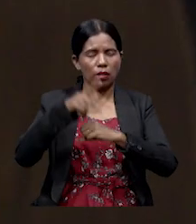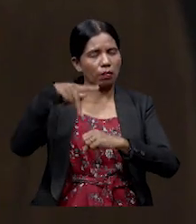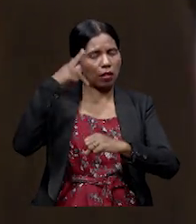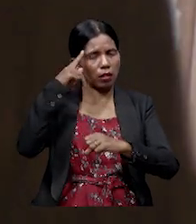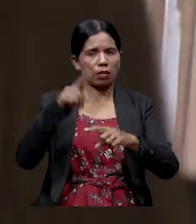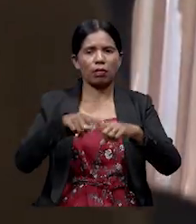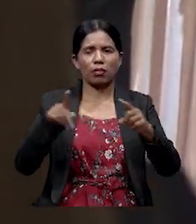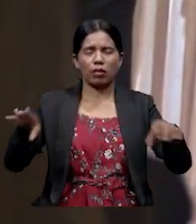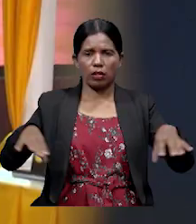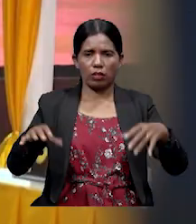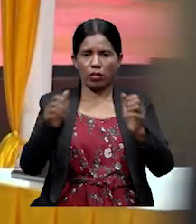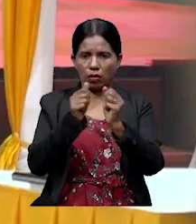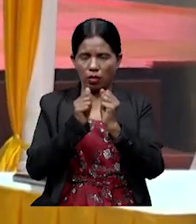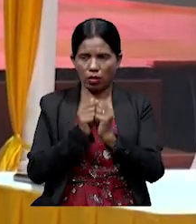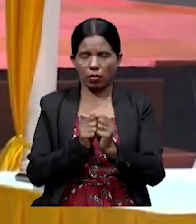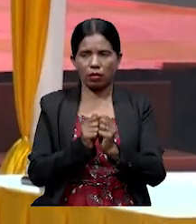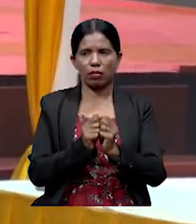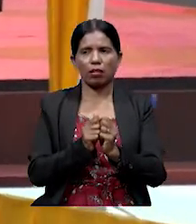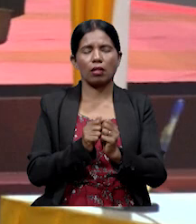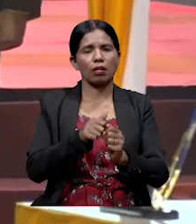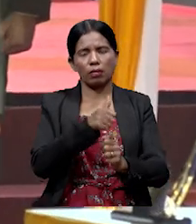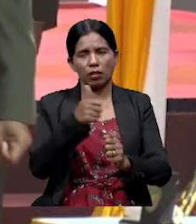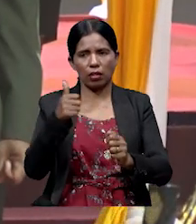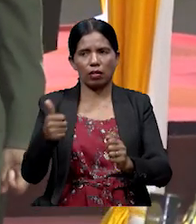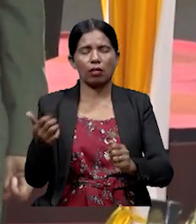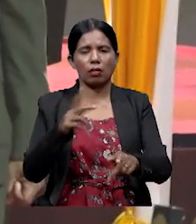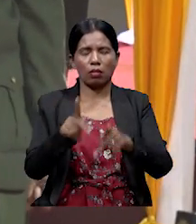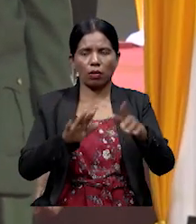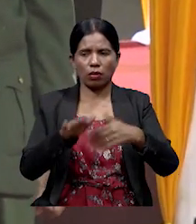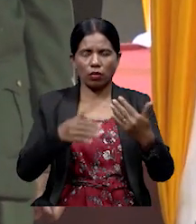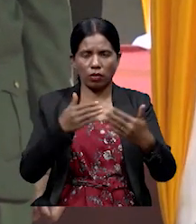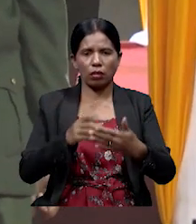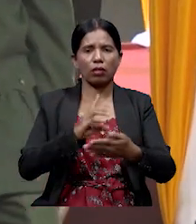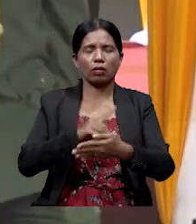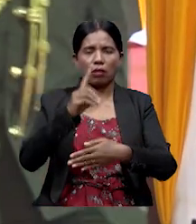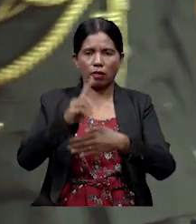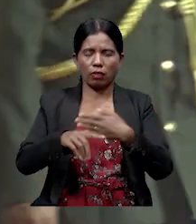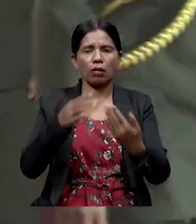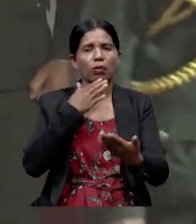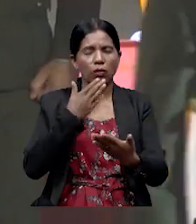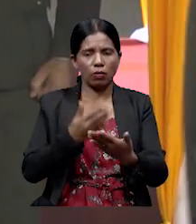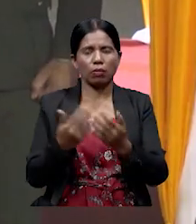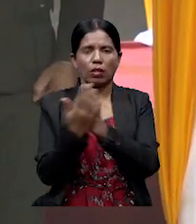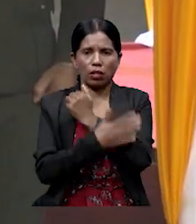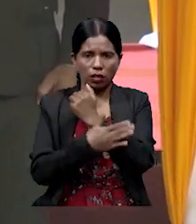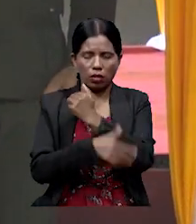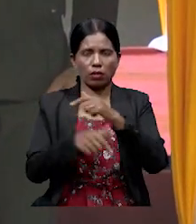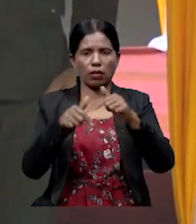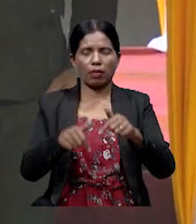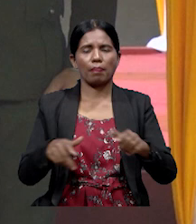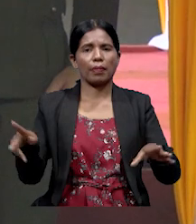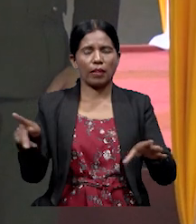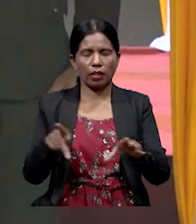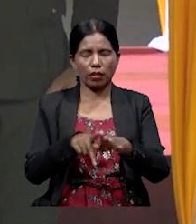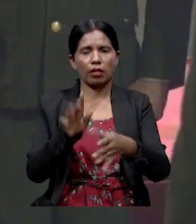be se serviço a mutu co órgão soberano sira, no cidadão hotu ato desenvolve dia cliutan rainem. Participa e a cerimônia